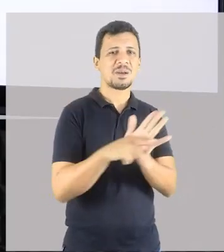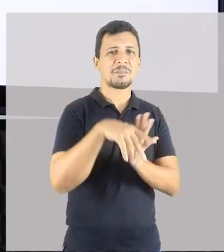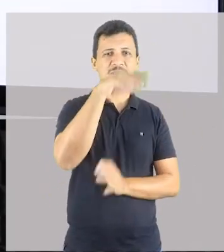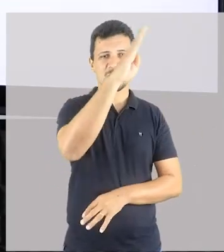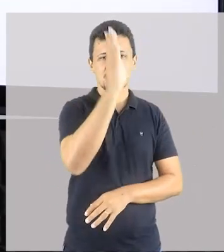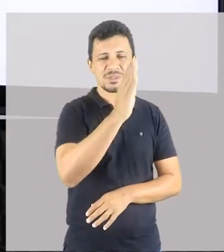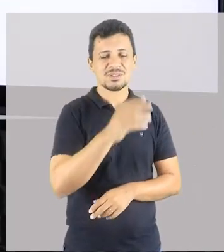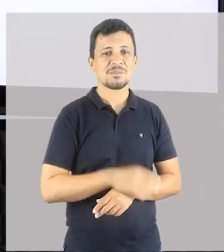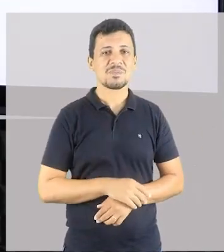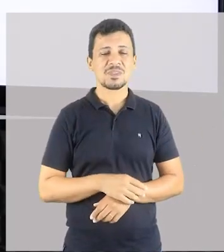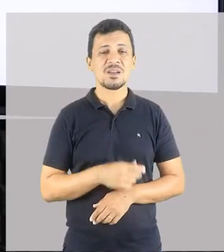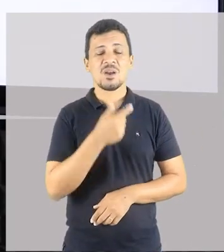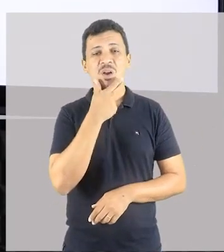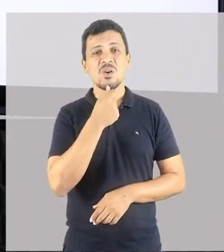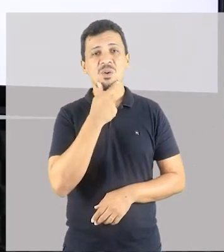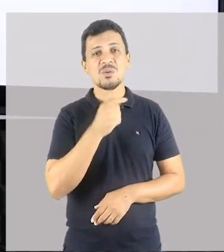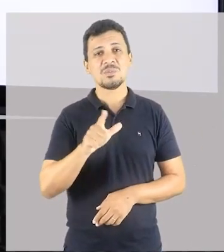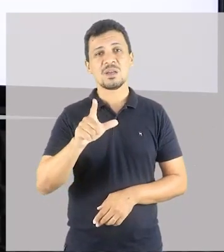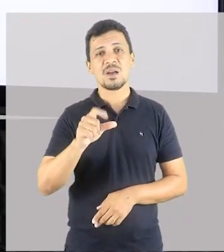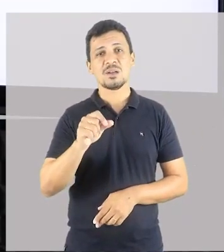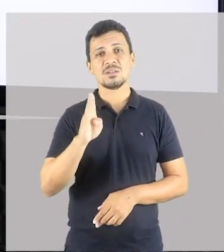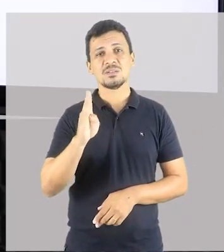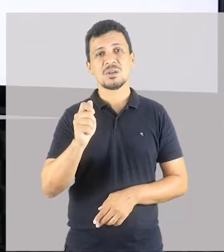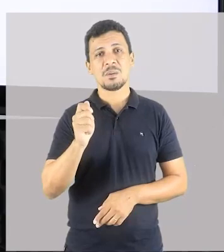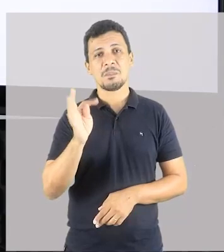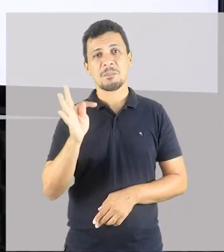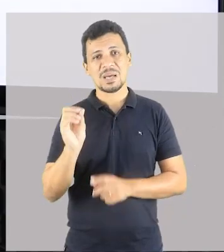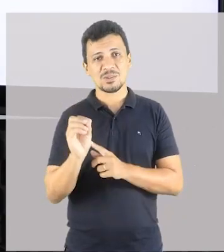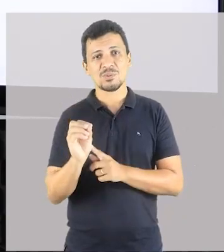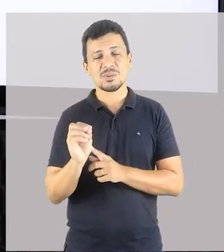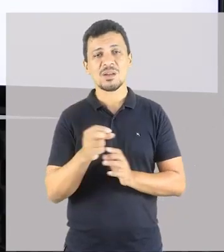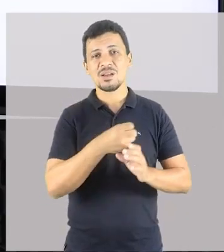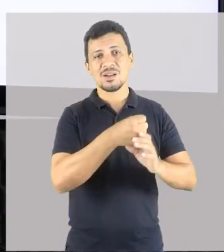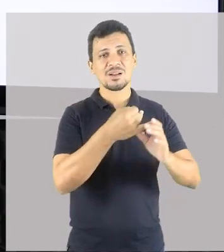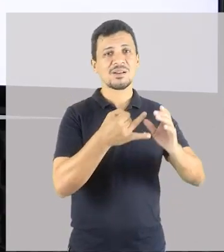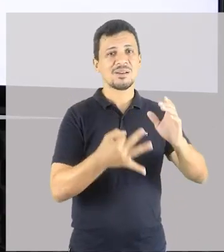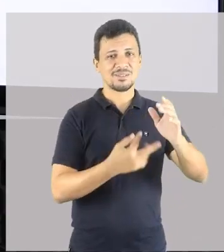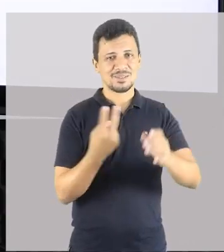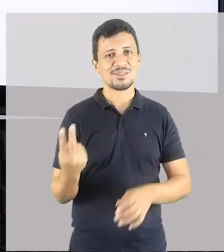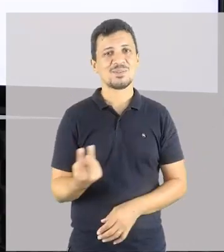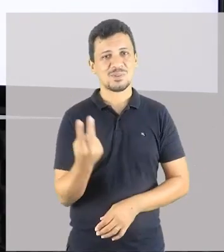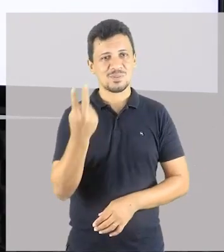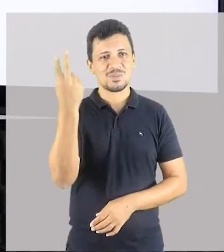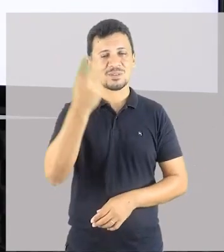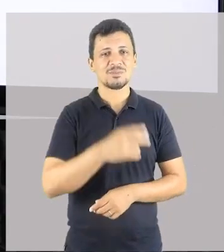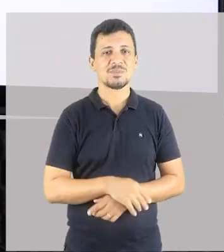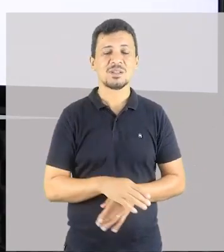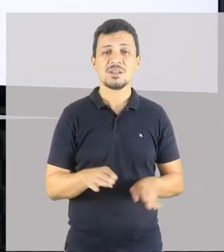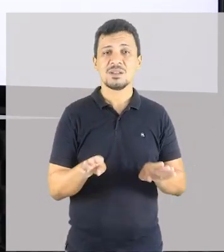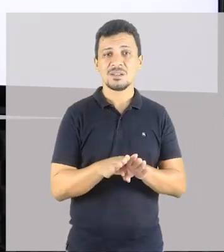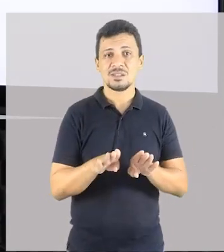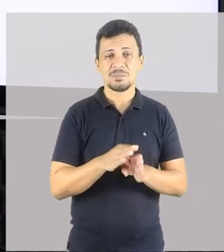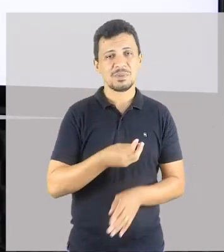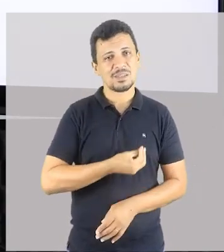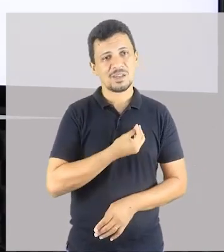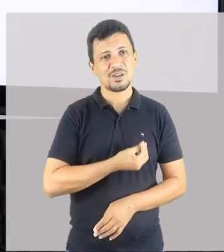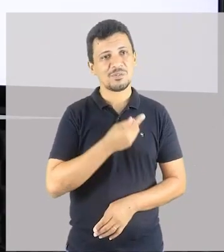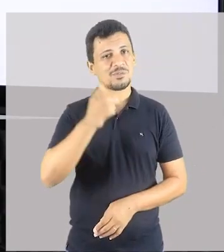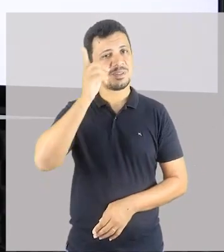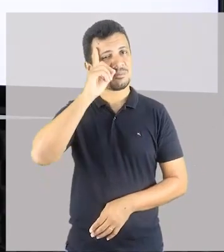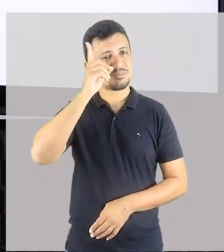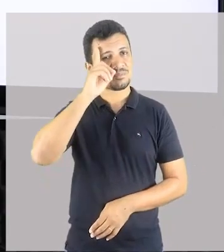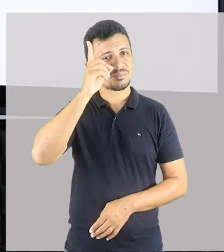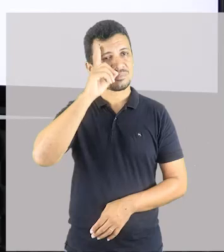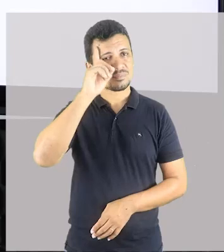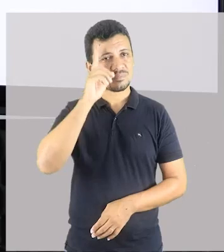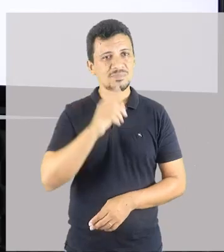Né? Nós vamos ter Monteiro Lobato aí dentro de uma caracterização, né, desse valor, ao cotidiano, o nosso dia a dia, né, e